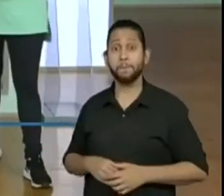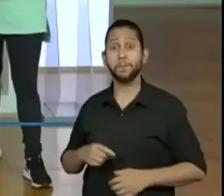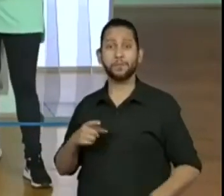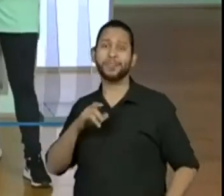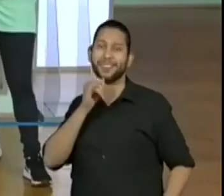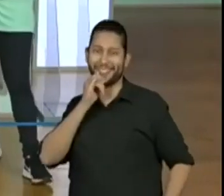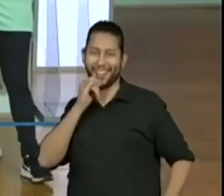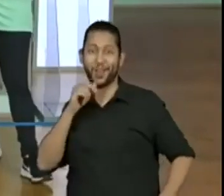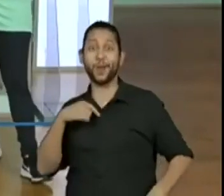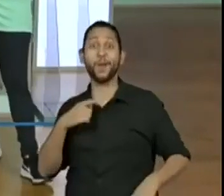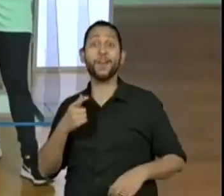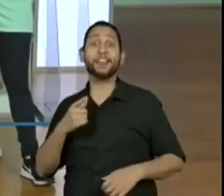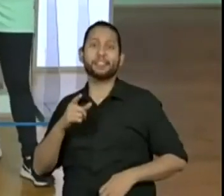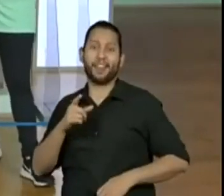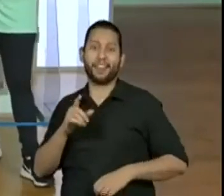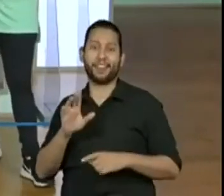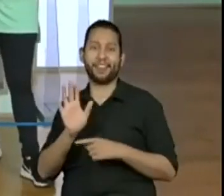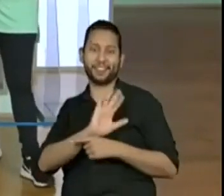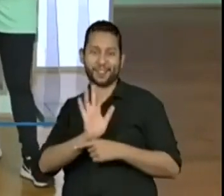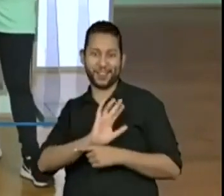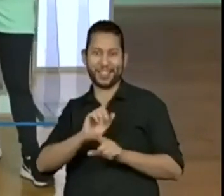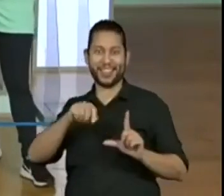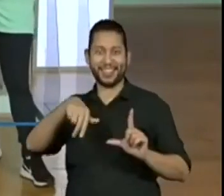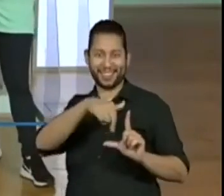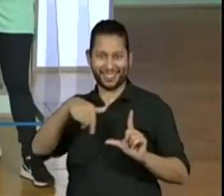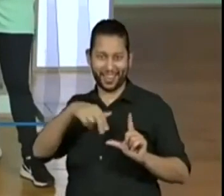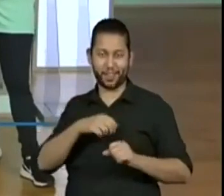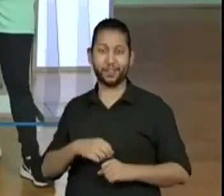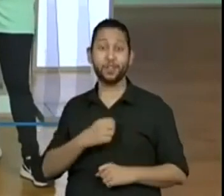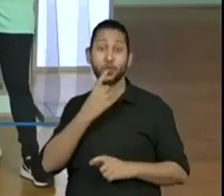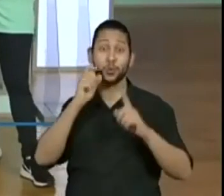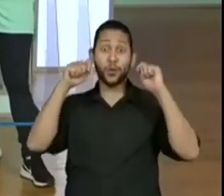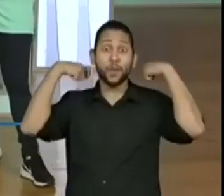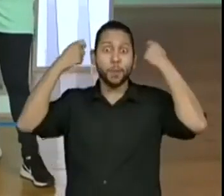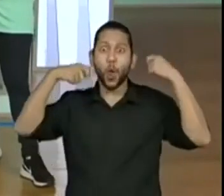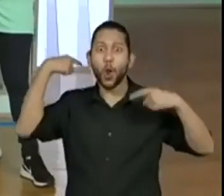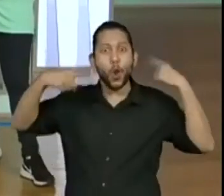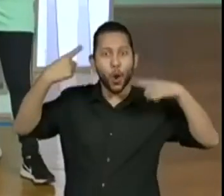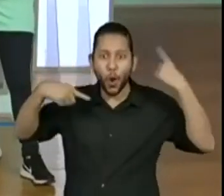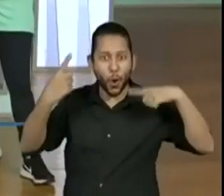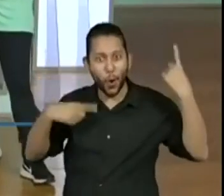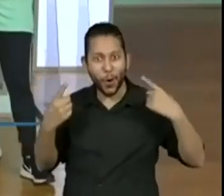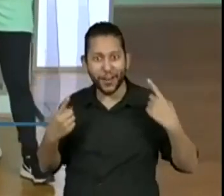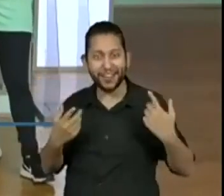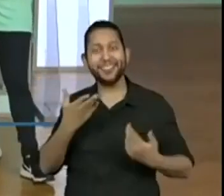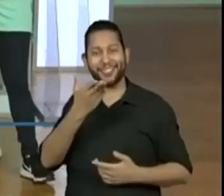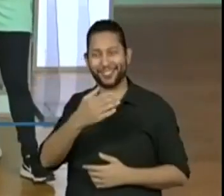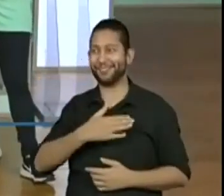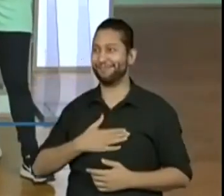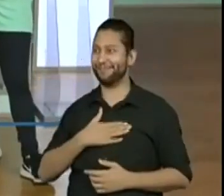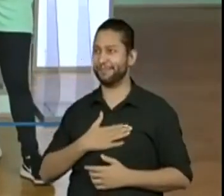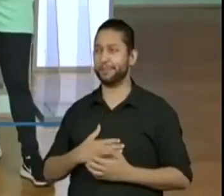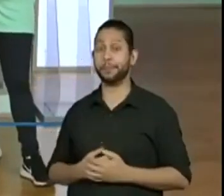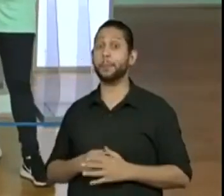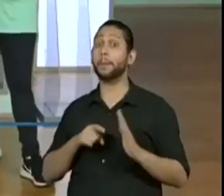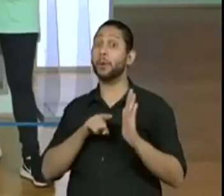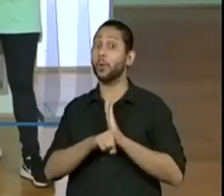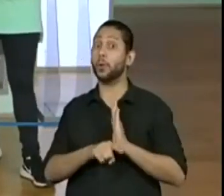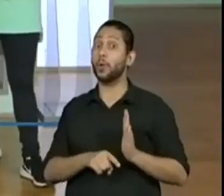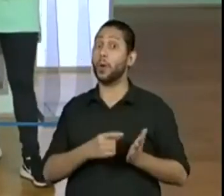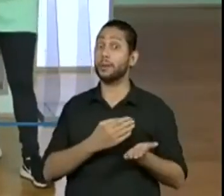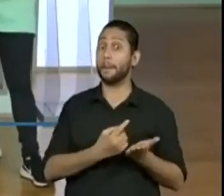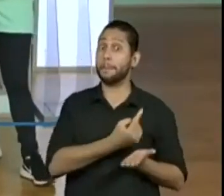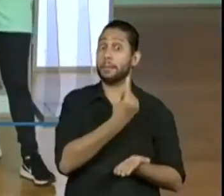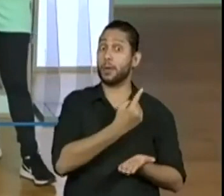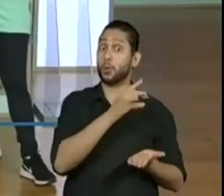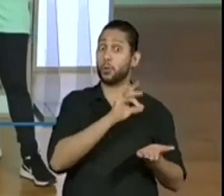louca na Chapeuzinho. Qual das versões vocês preferem? Vocês preferem a original? Ó, a Mariana